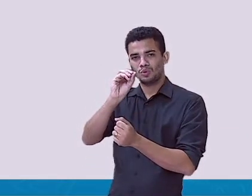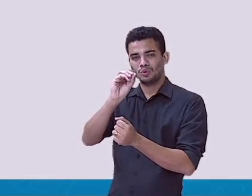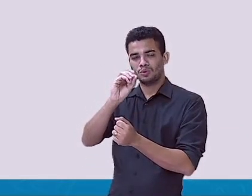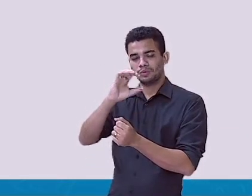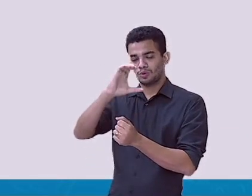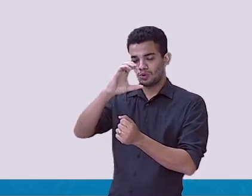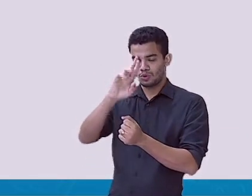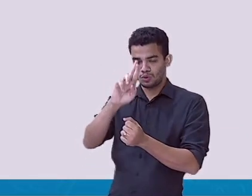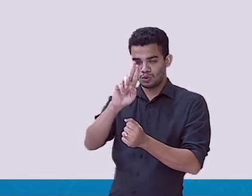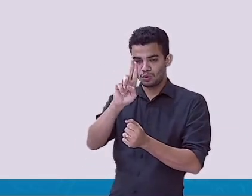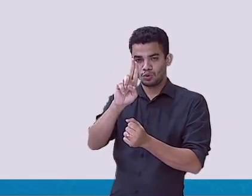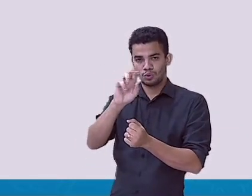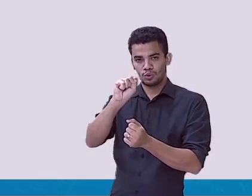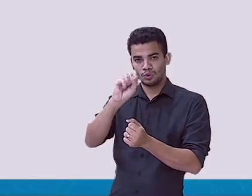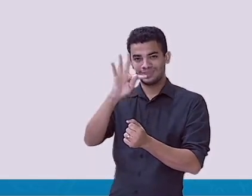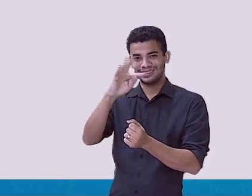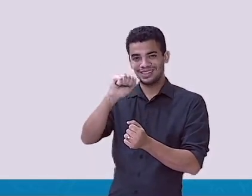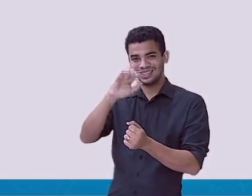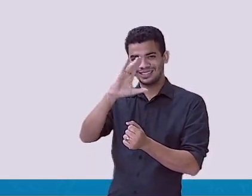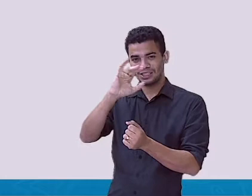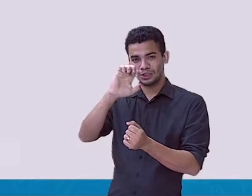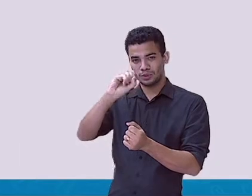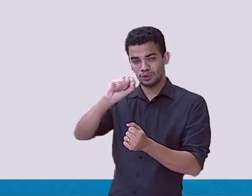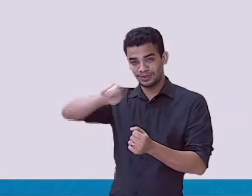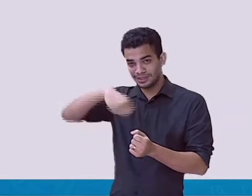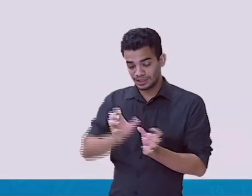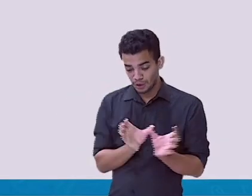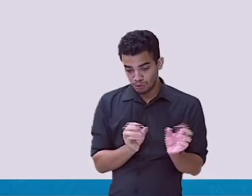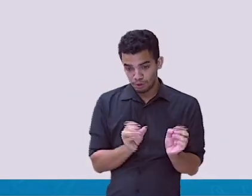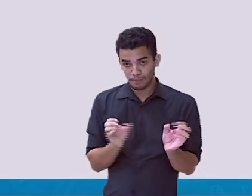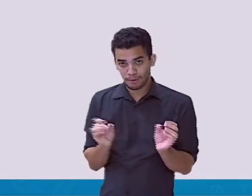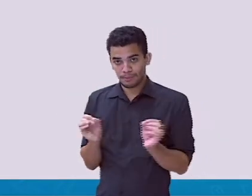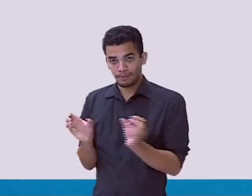ok? Então, vamos lá. Quem mais a gente